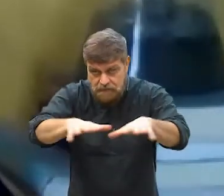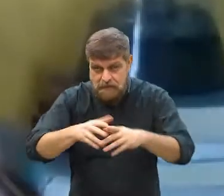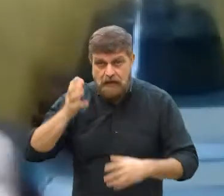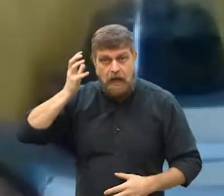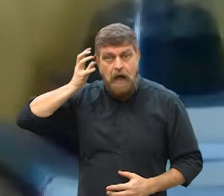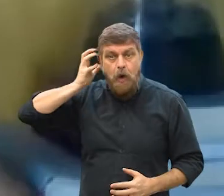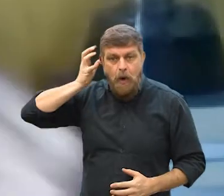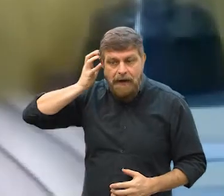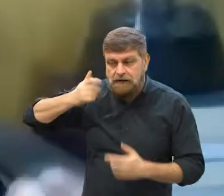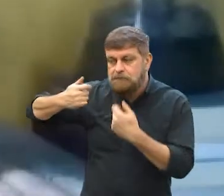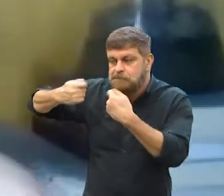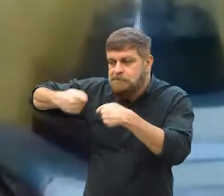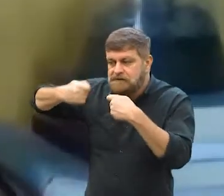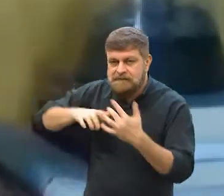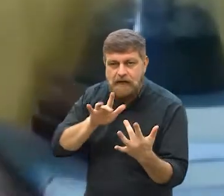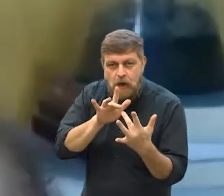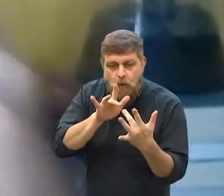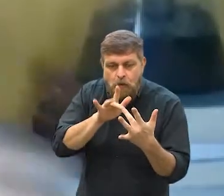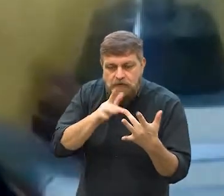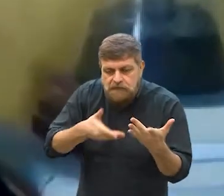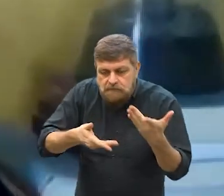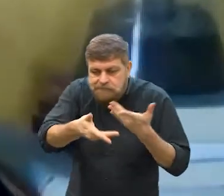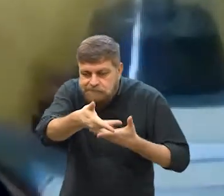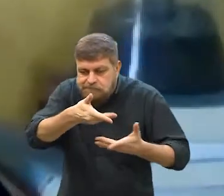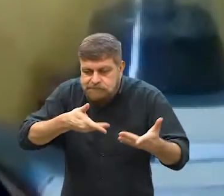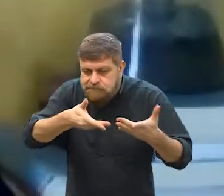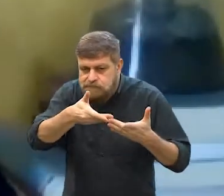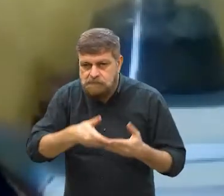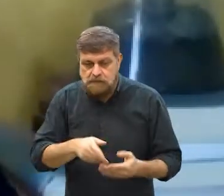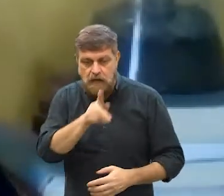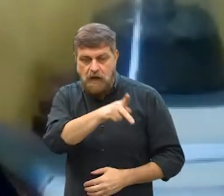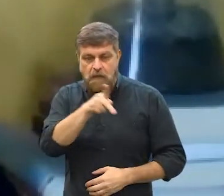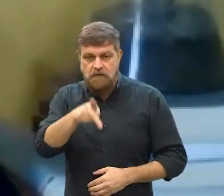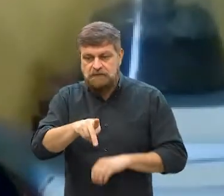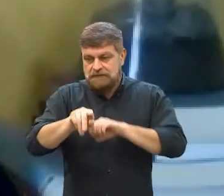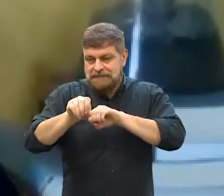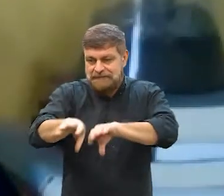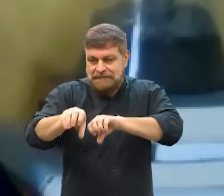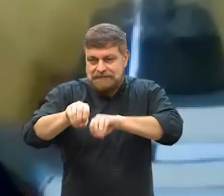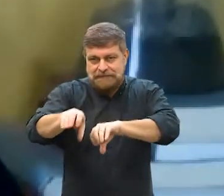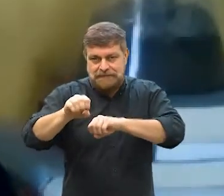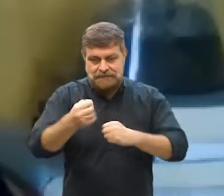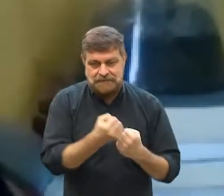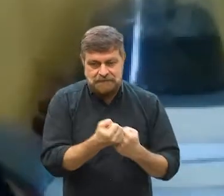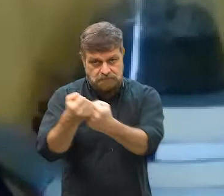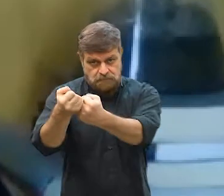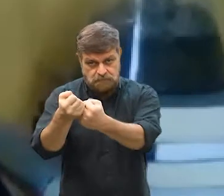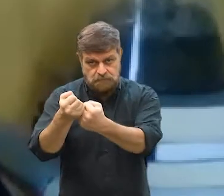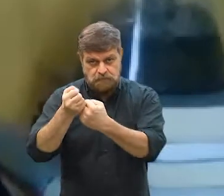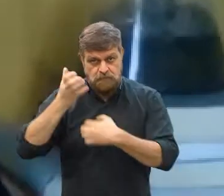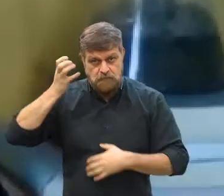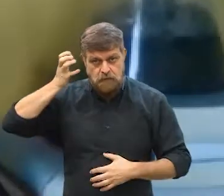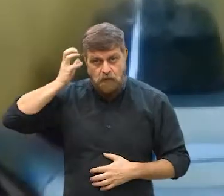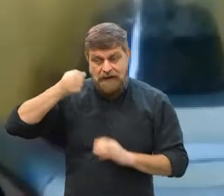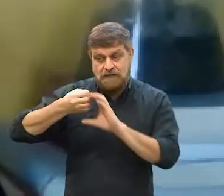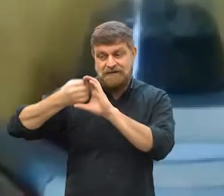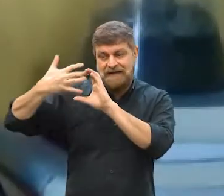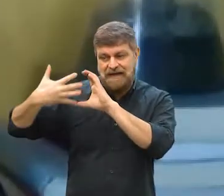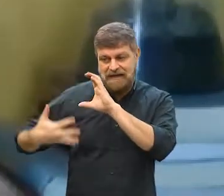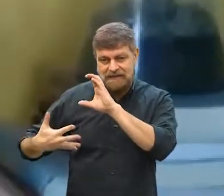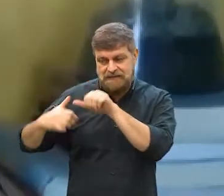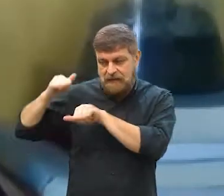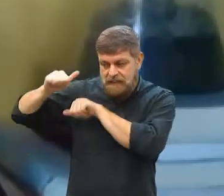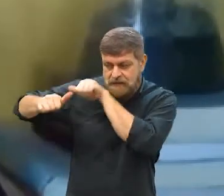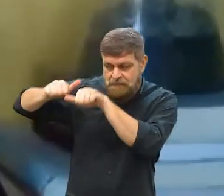ele que tá garantido ali o contato e o auxílio aos professores agora Lembrando que o rádio sempre teve essa característica também